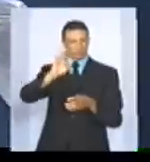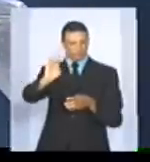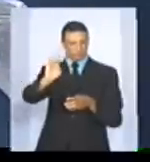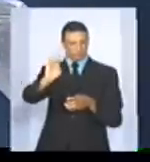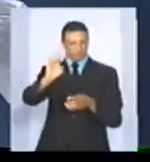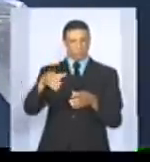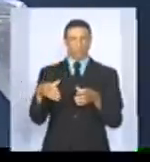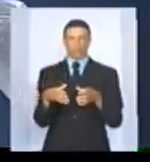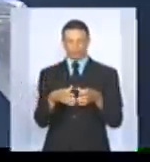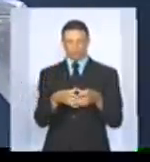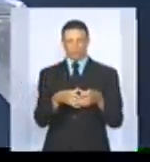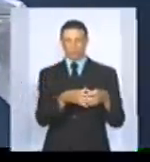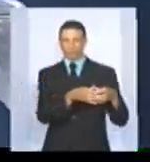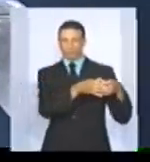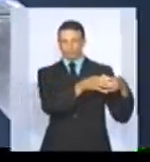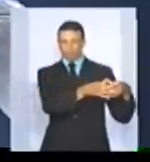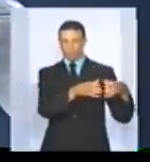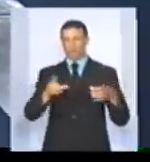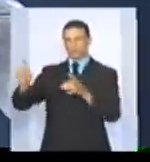a TV por assinatura